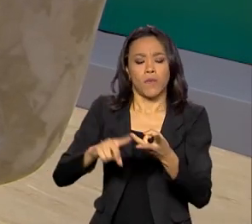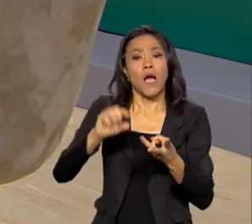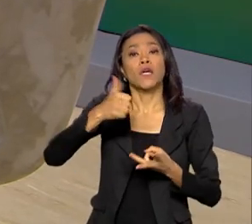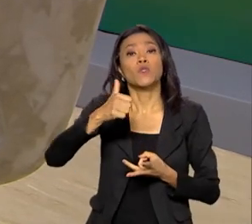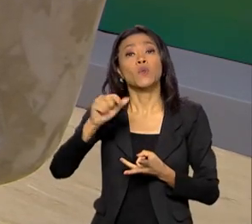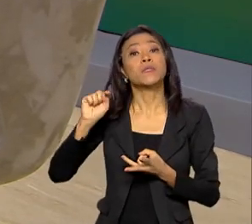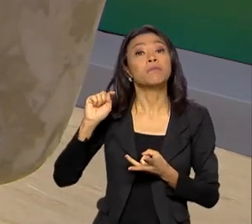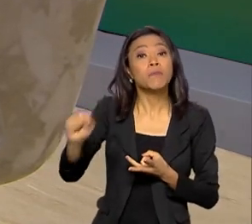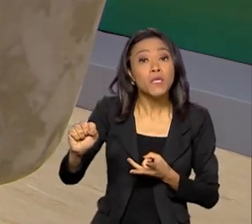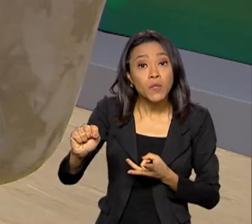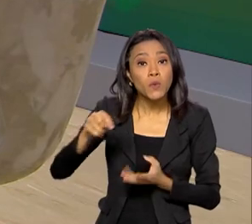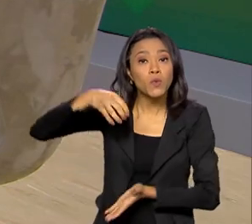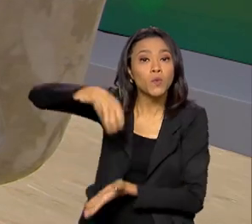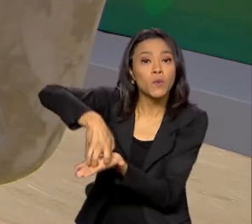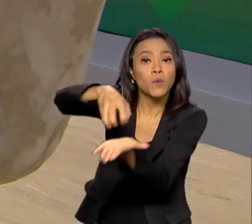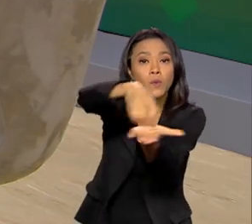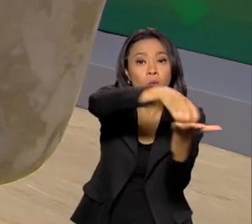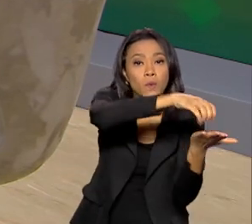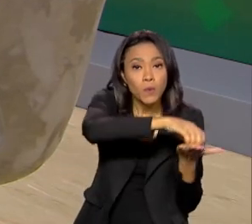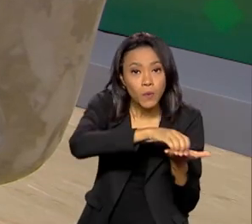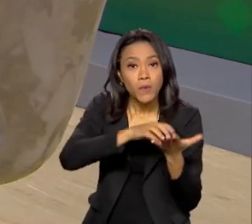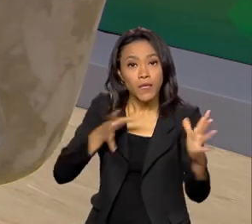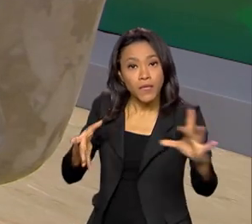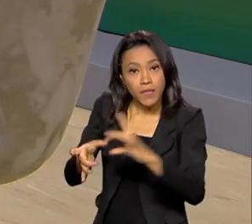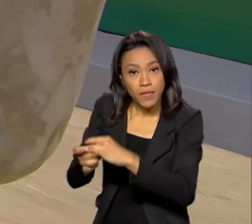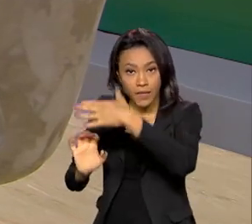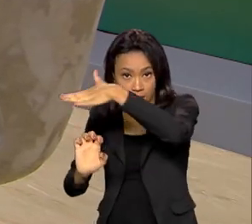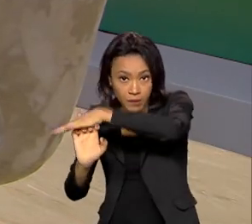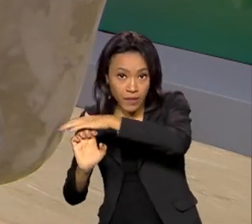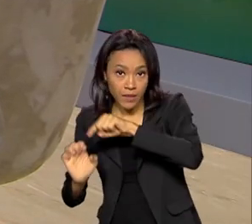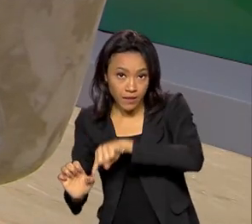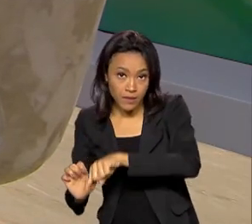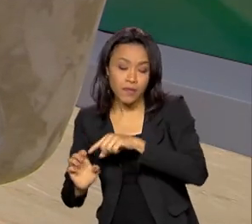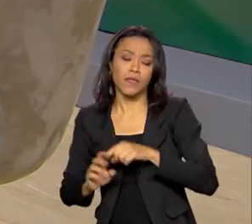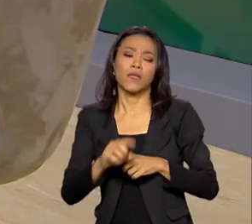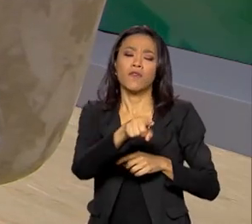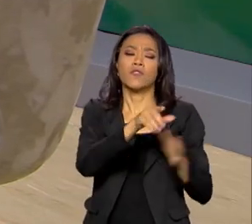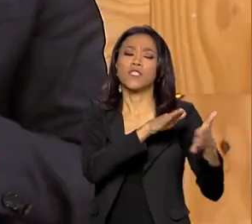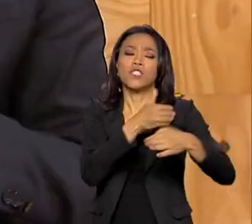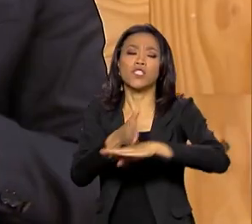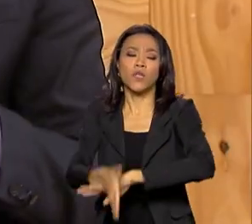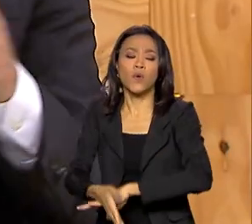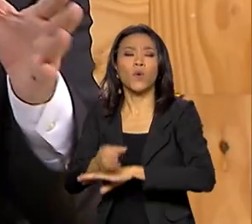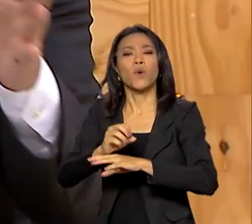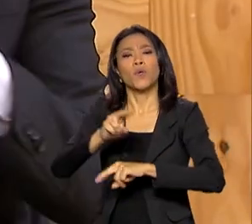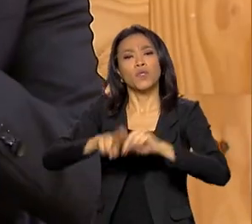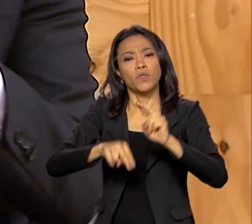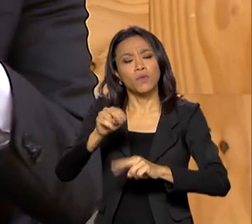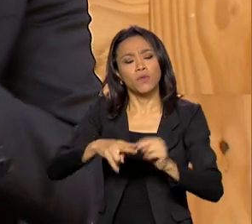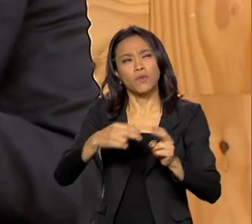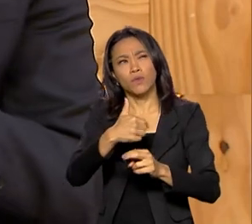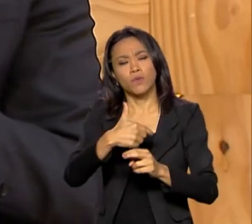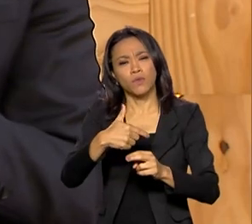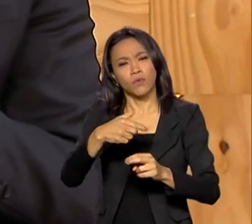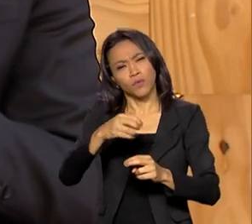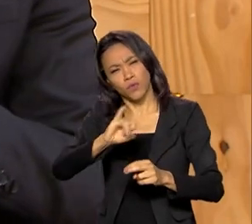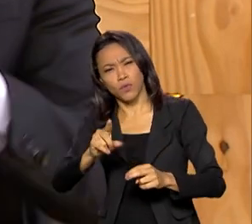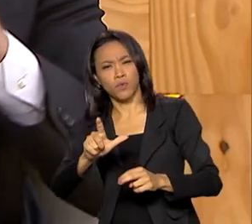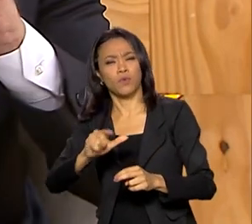espalhadas pelo país, que daqui a pouco a gente fala. E o senhor chegou aos Correios em junho de 2019, ali entre junho e julho